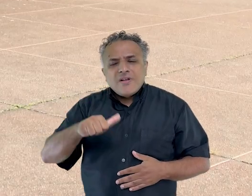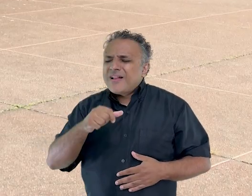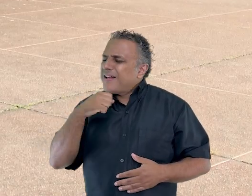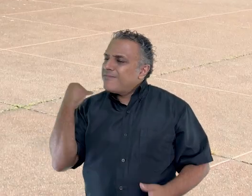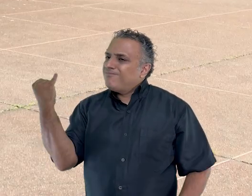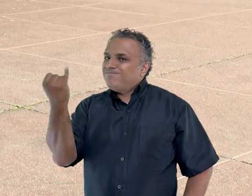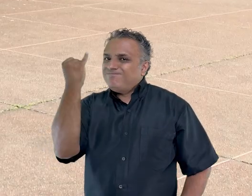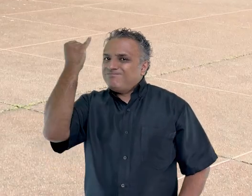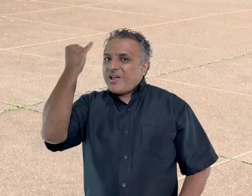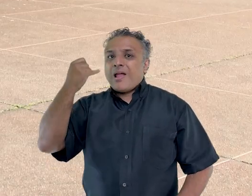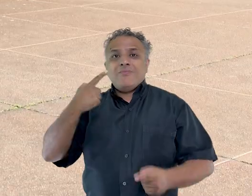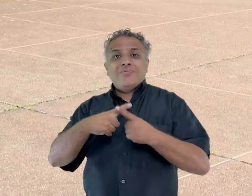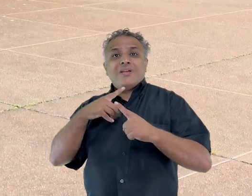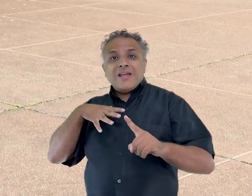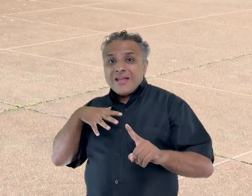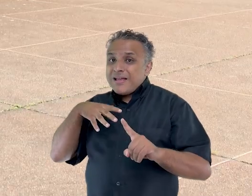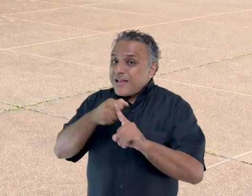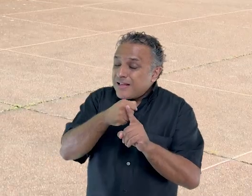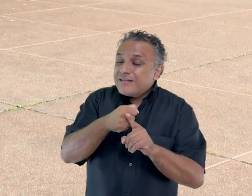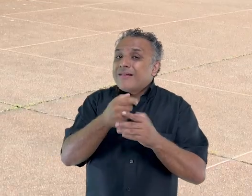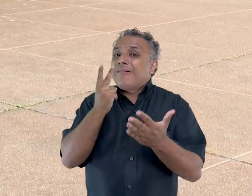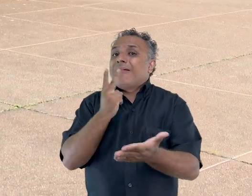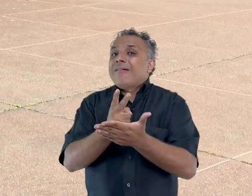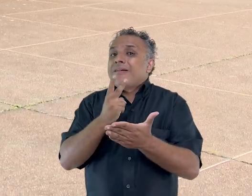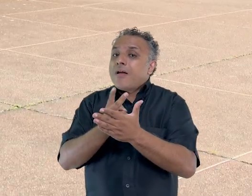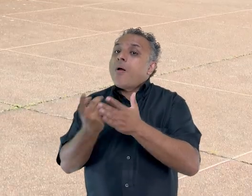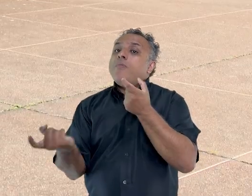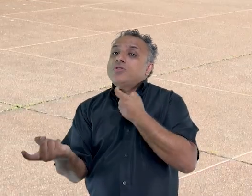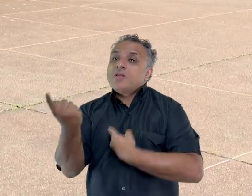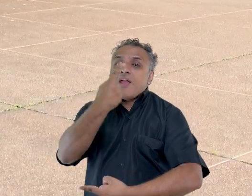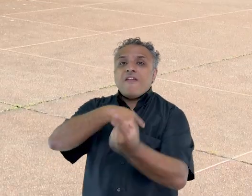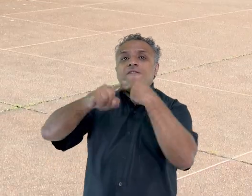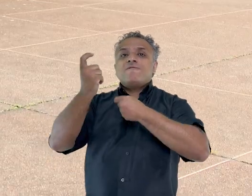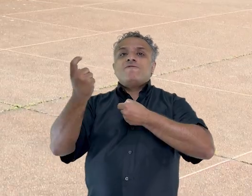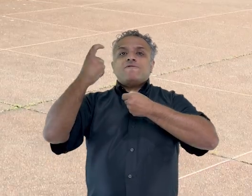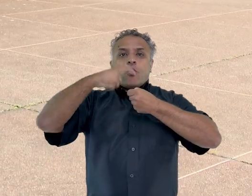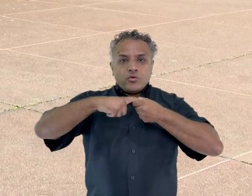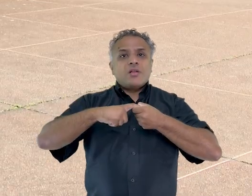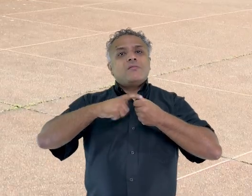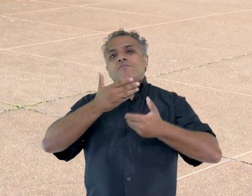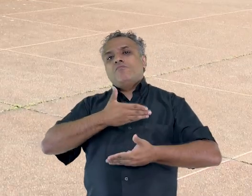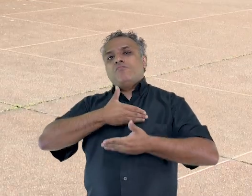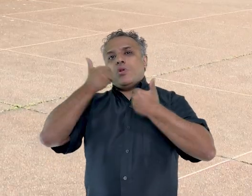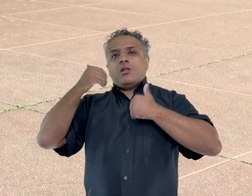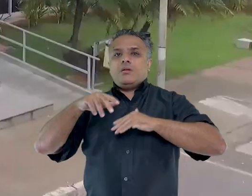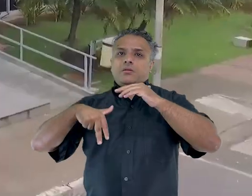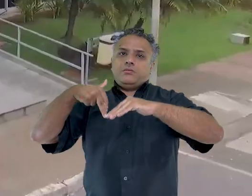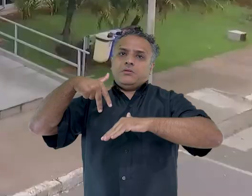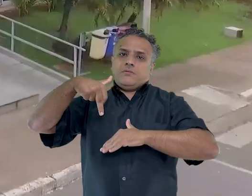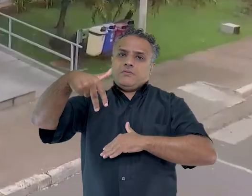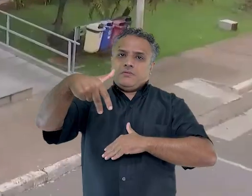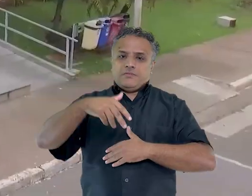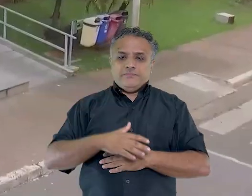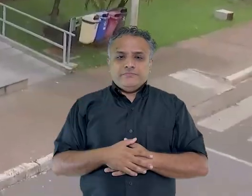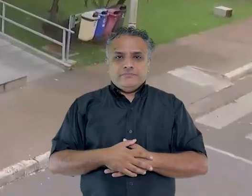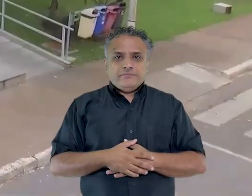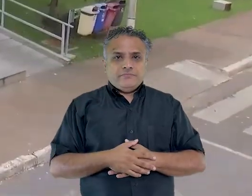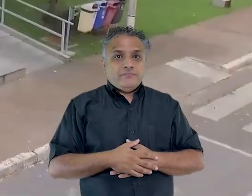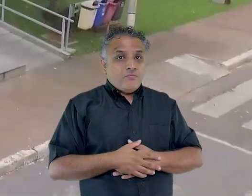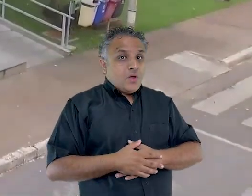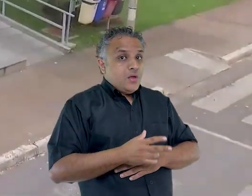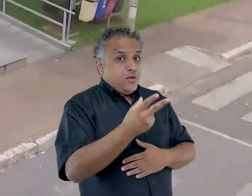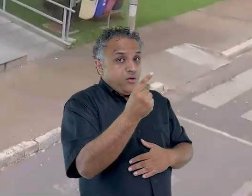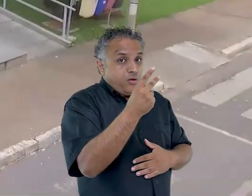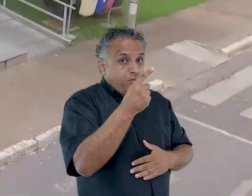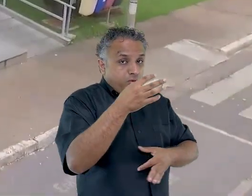essencial, pois sequelas incapacitantes podem ser revertidas, aumentando a capacidade laboral. Mas a segunda turma da